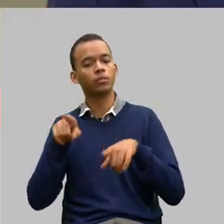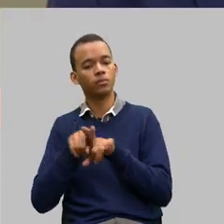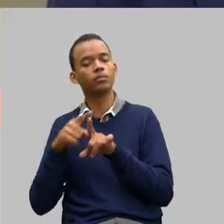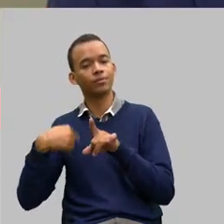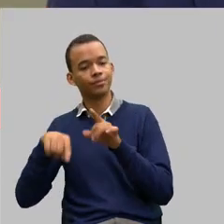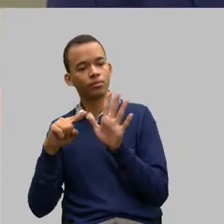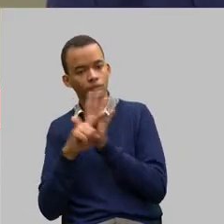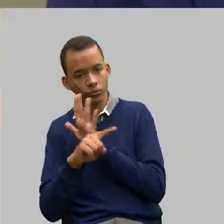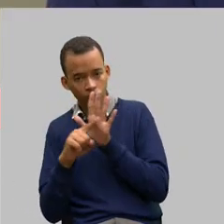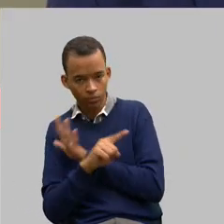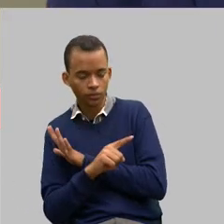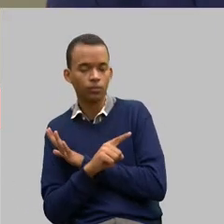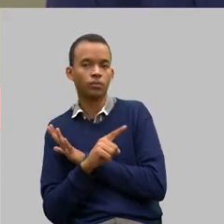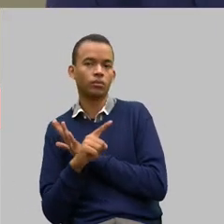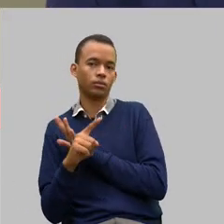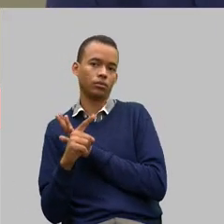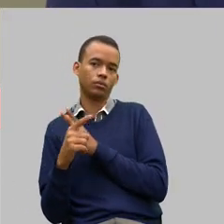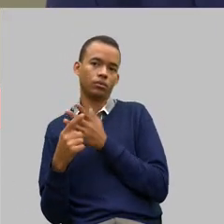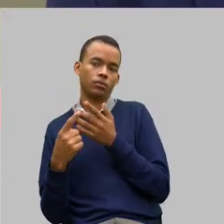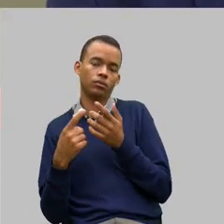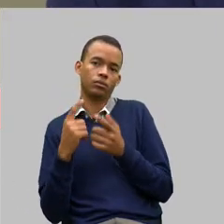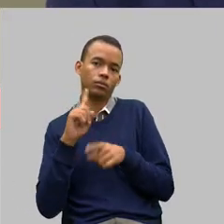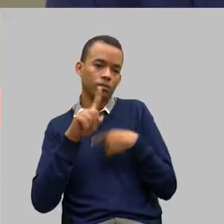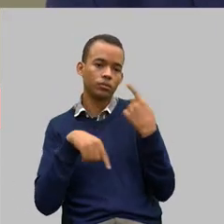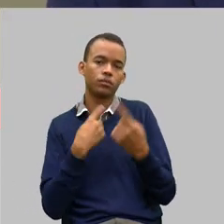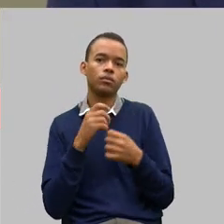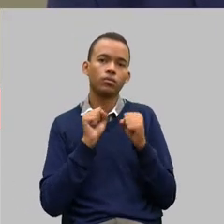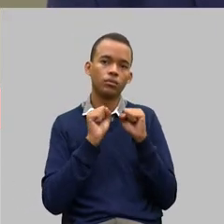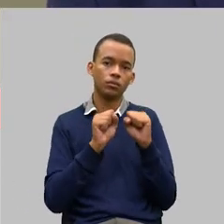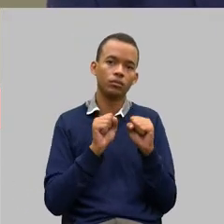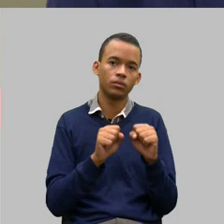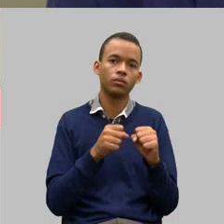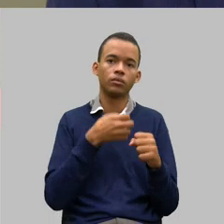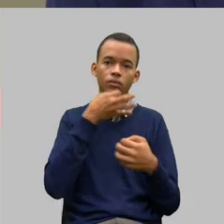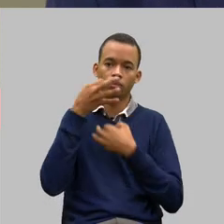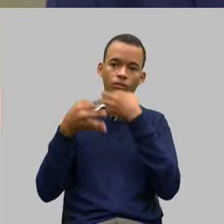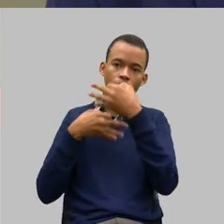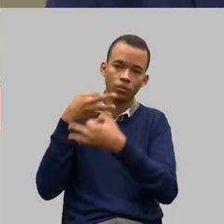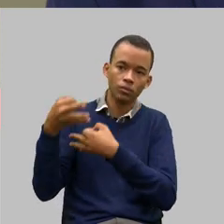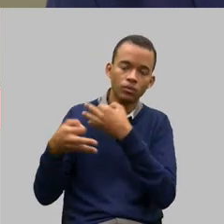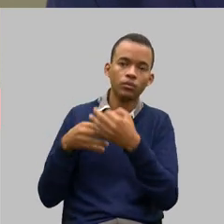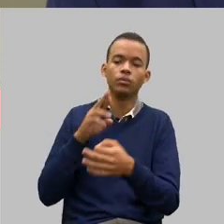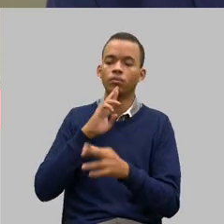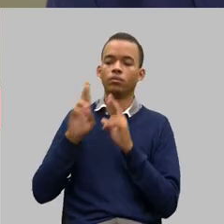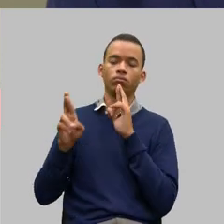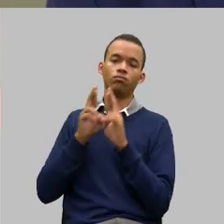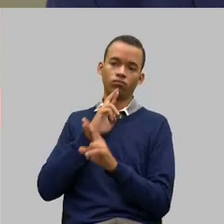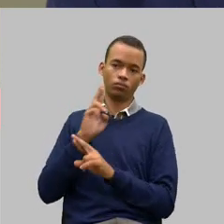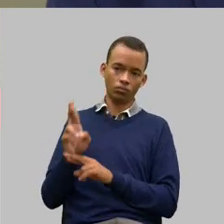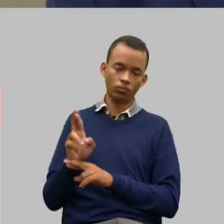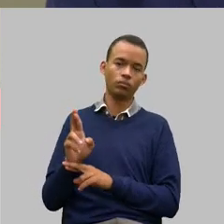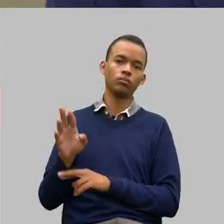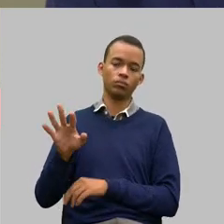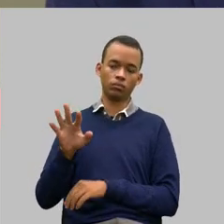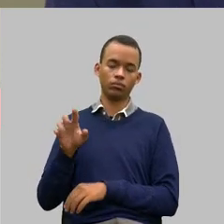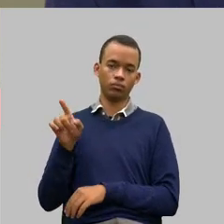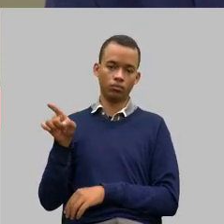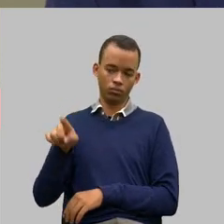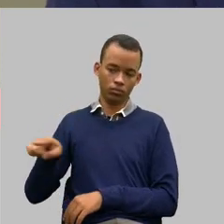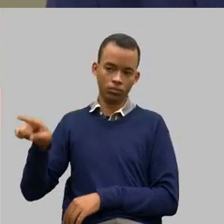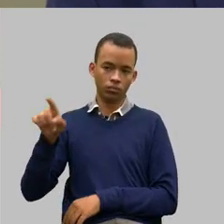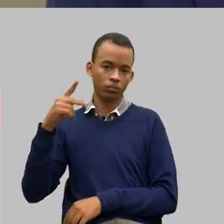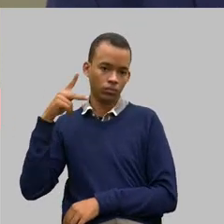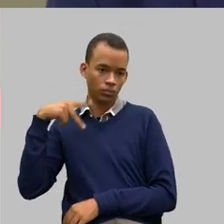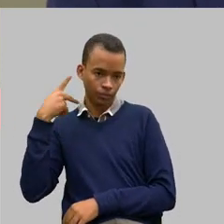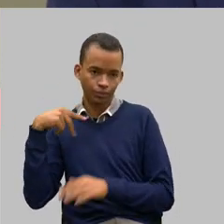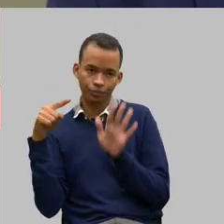e e e e e e faz a a as ponderações e as respostas aos parlamentares mas eu